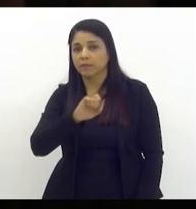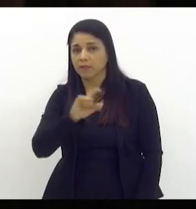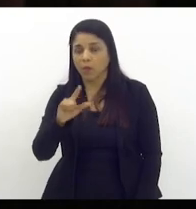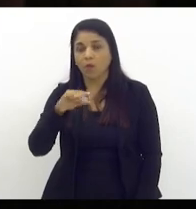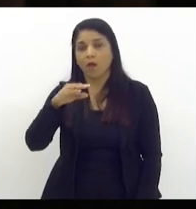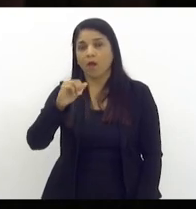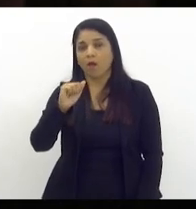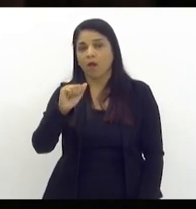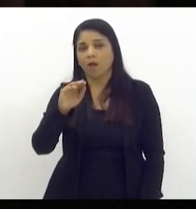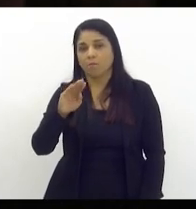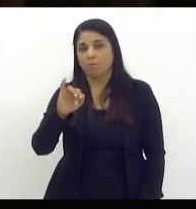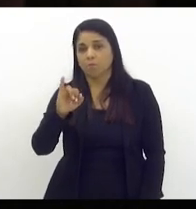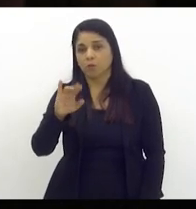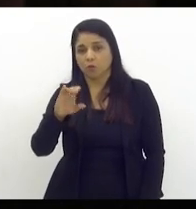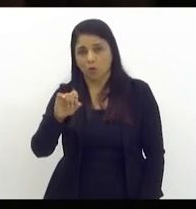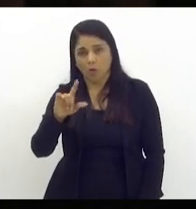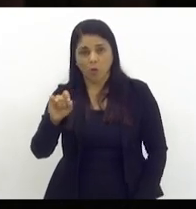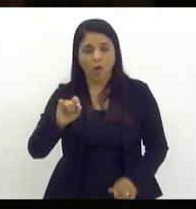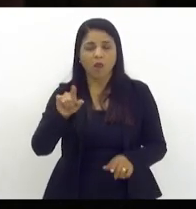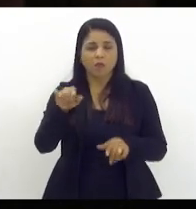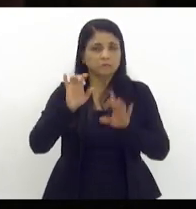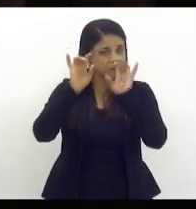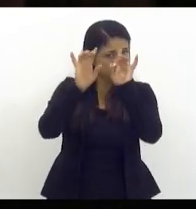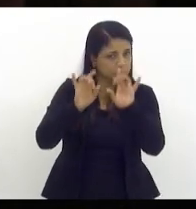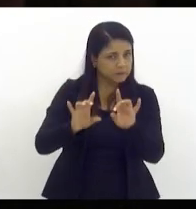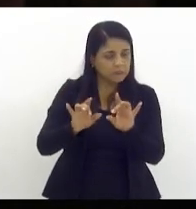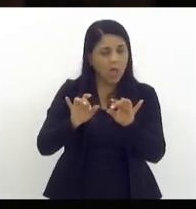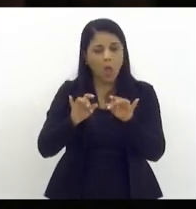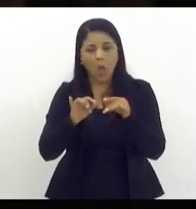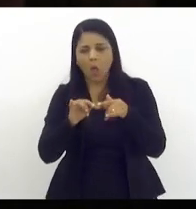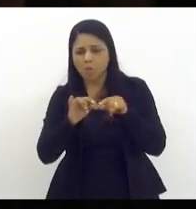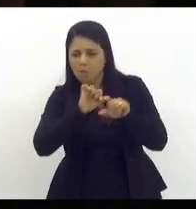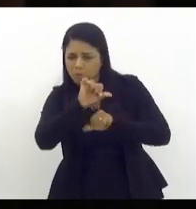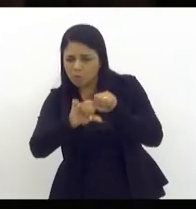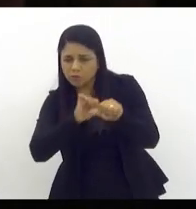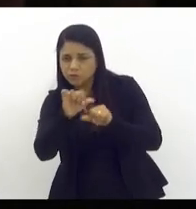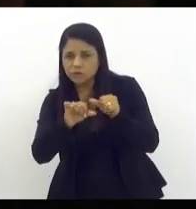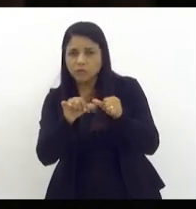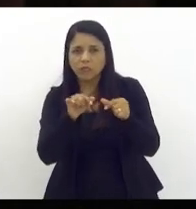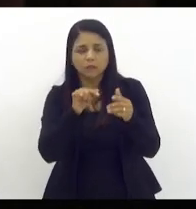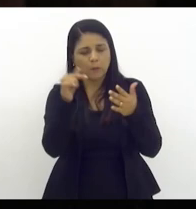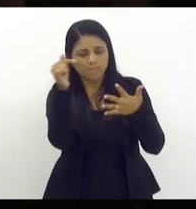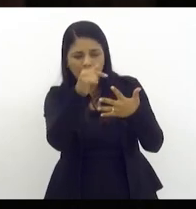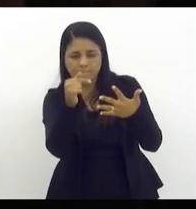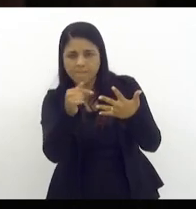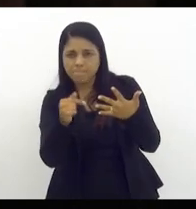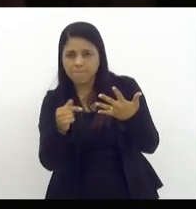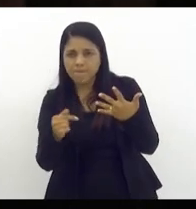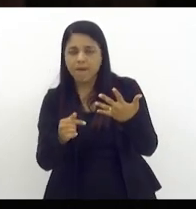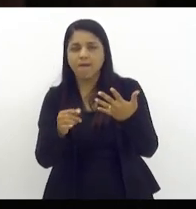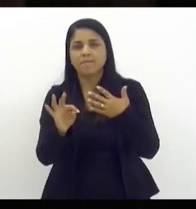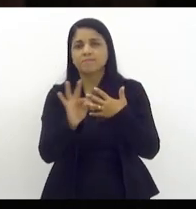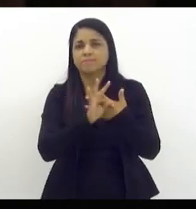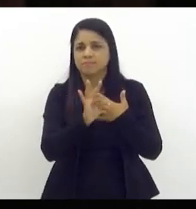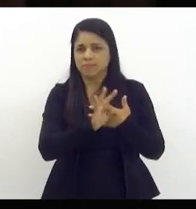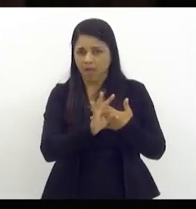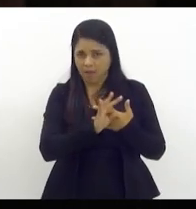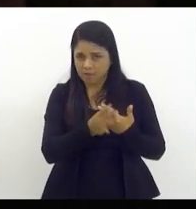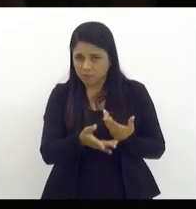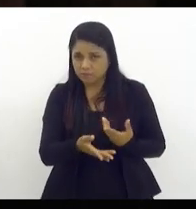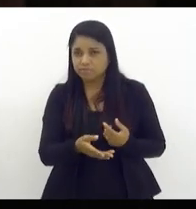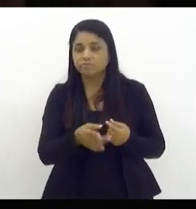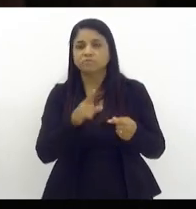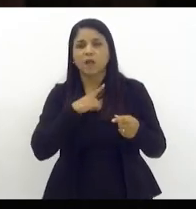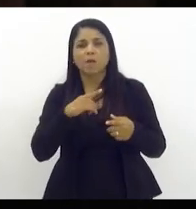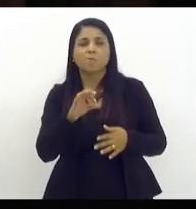nesses equipamentos, modificando vários pontos técnicos. Todas as sugestões da Secretaria de Polícia Militar,